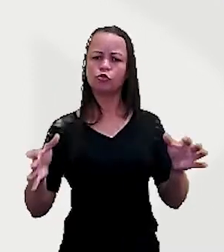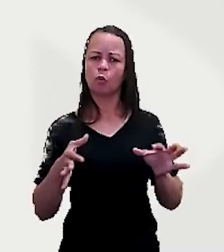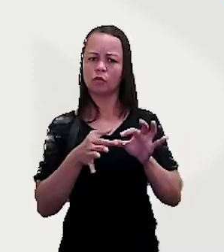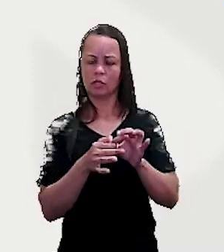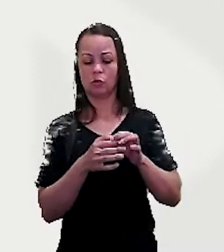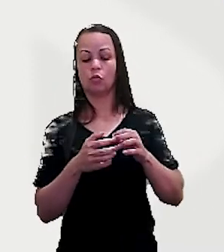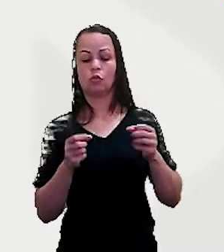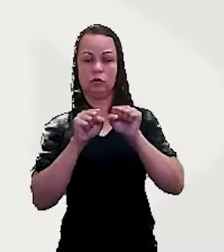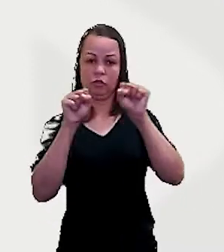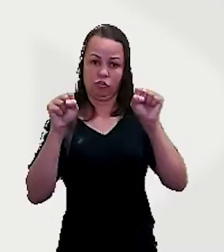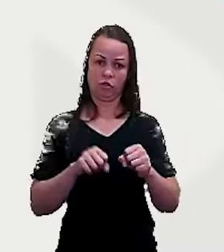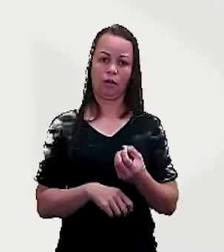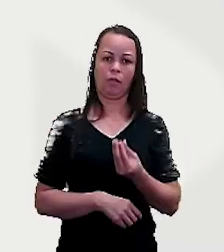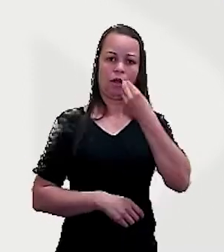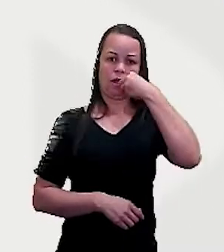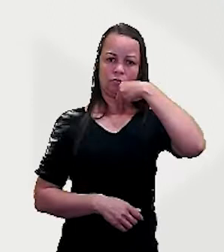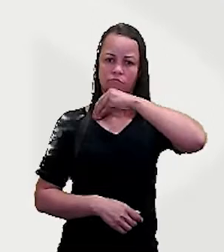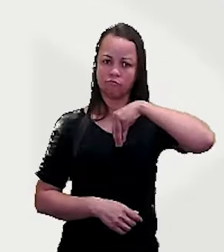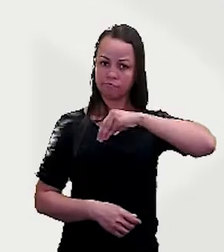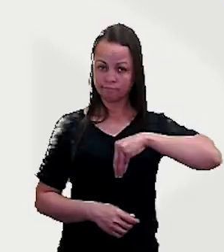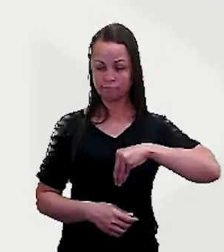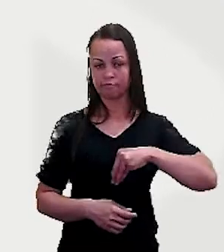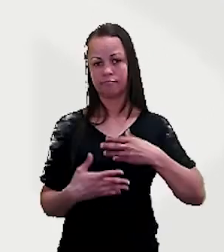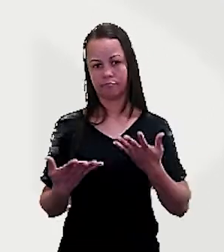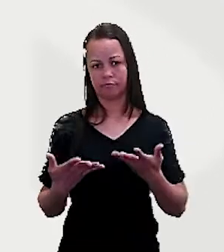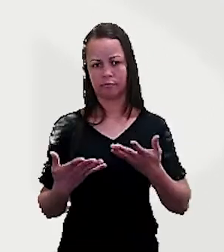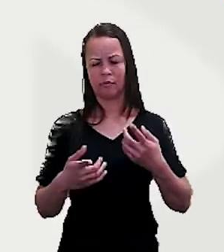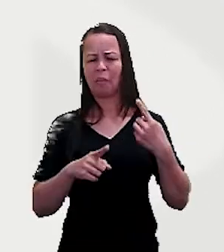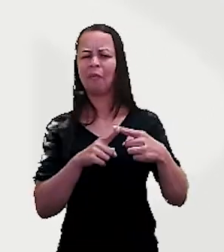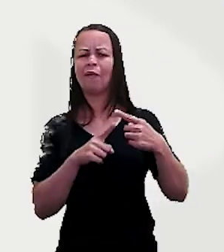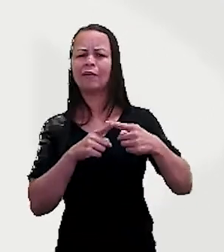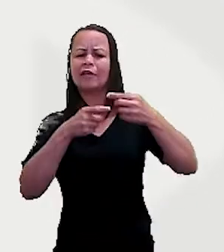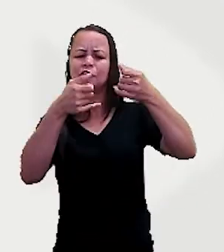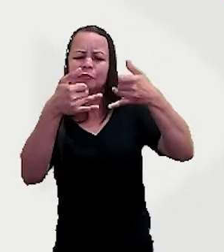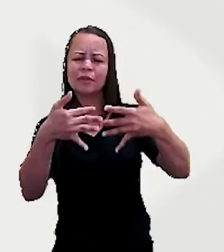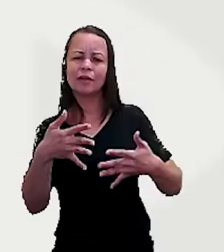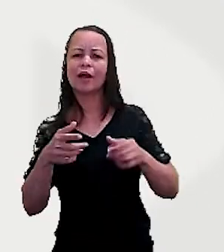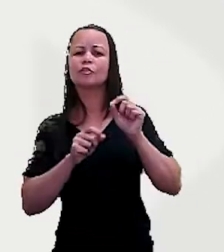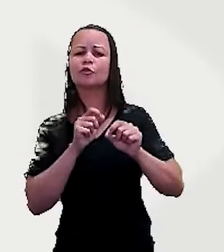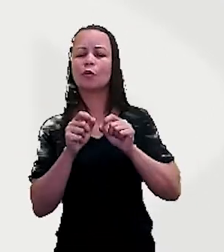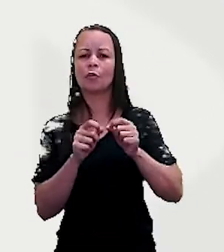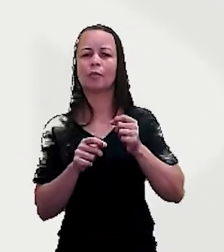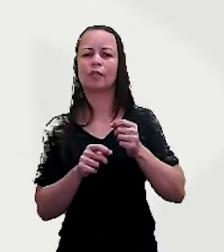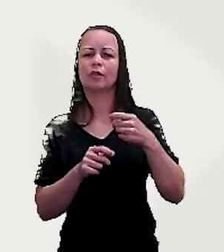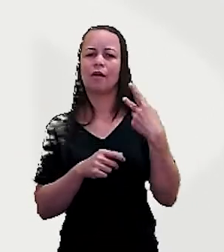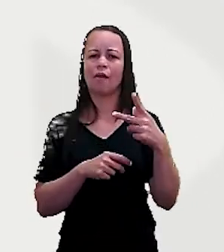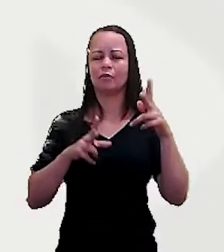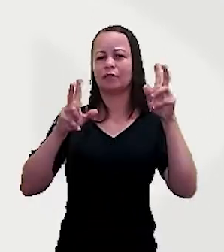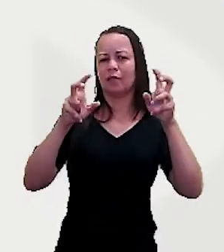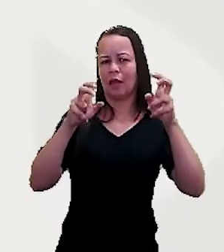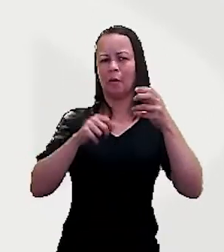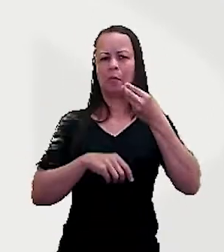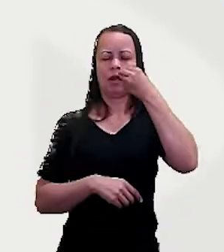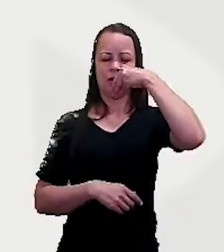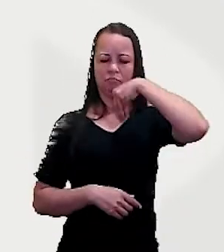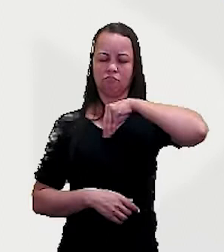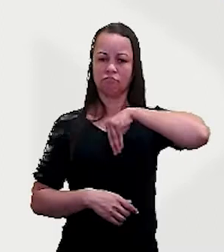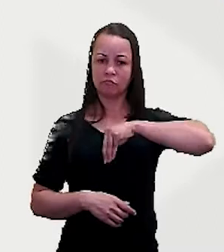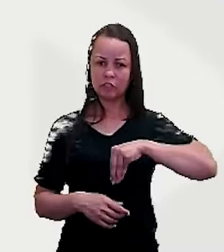digestório. Por que falar do sistema digestório? Para que a gente possa compreender que o sistema digestório é um sistema do corpo